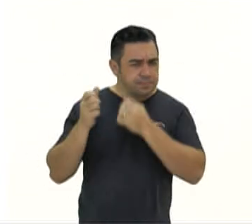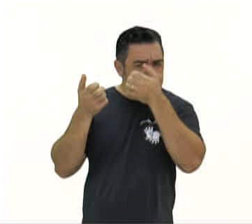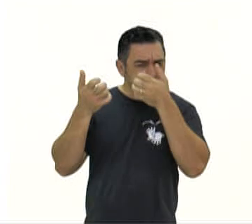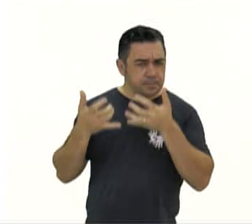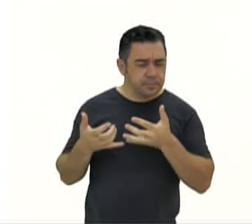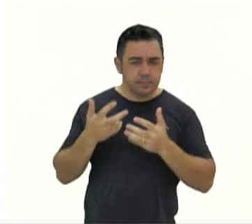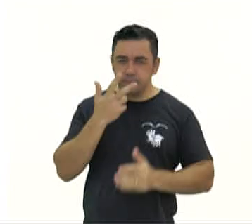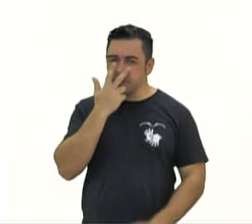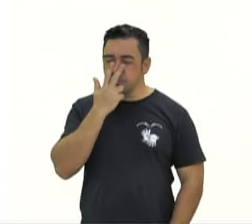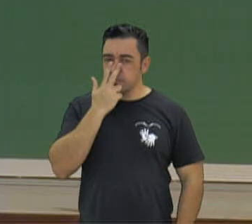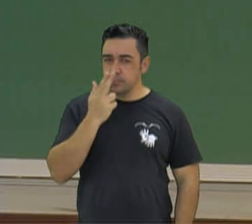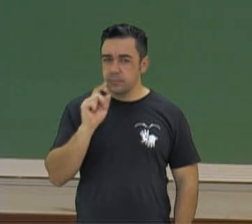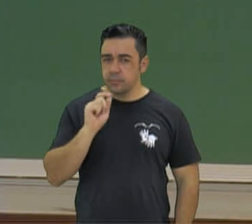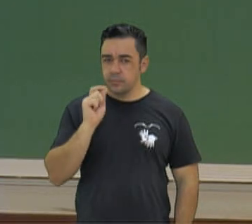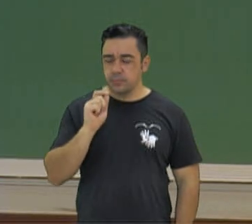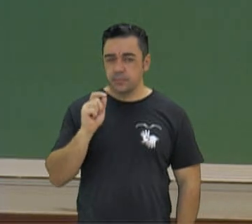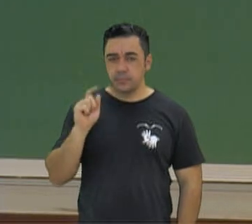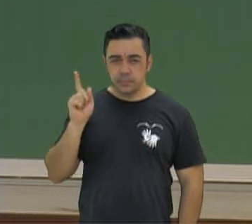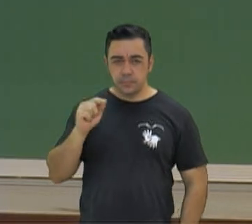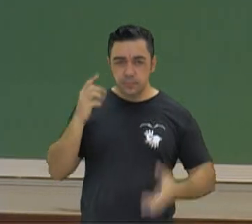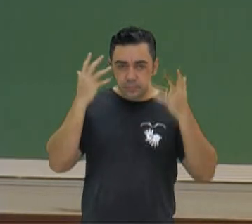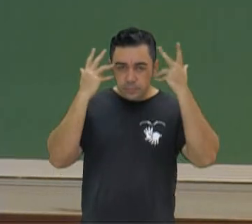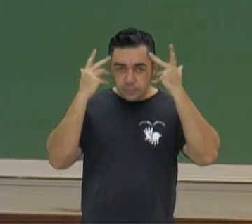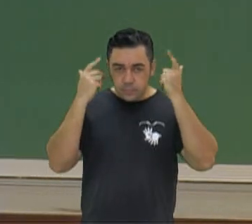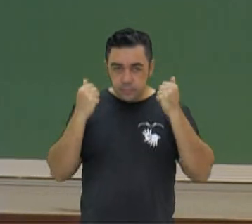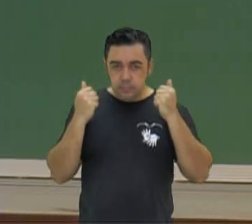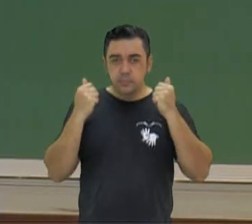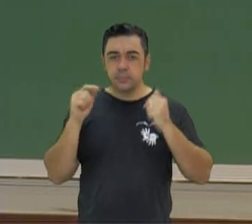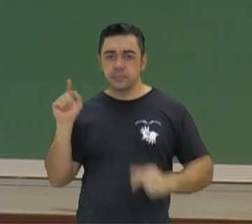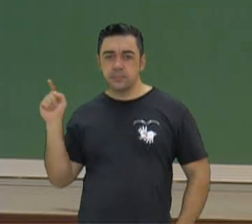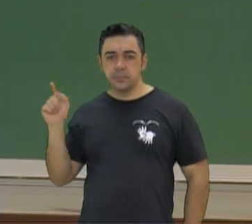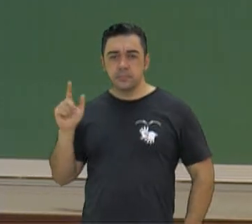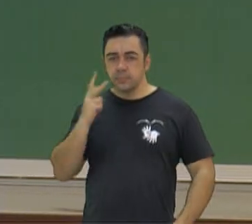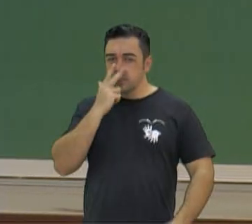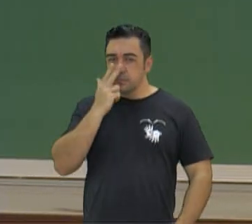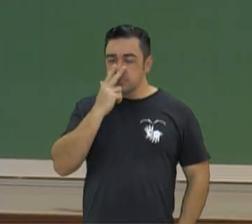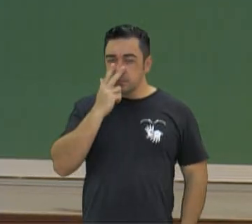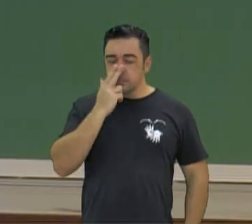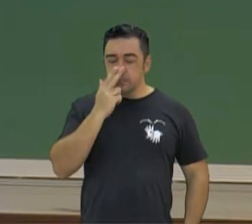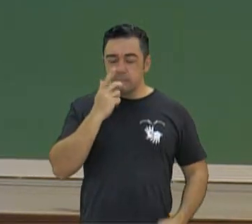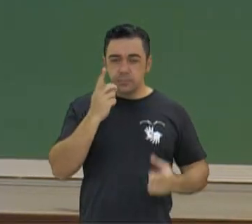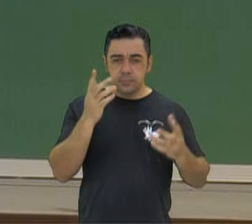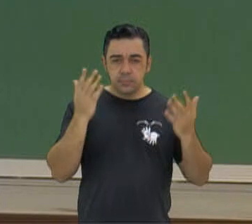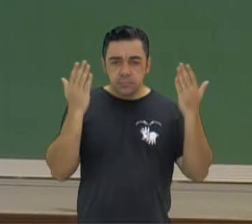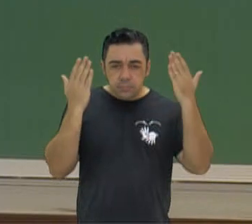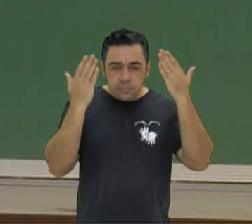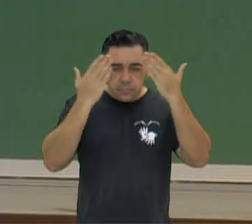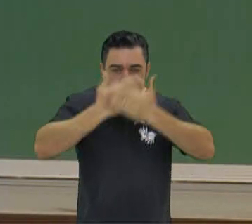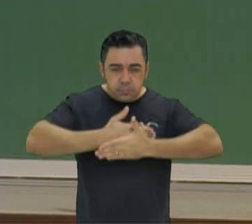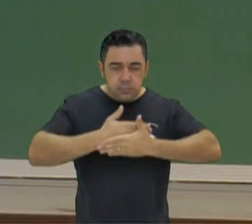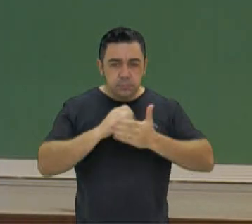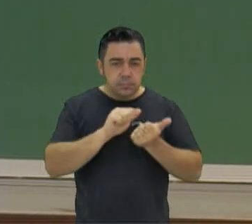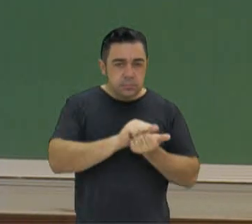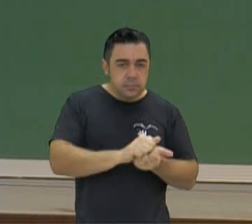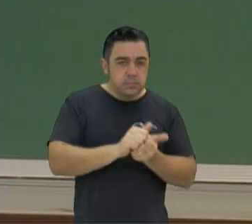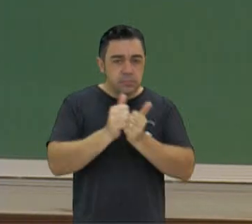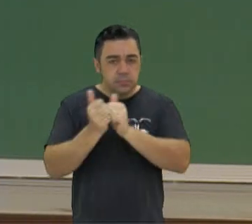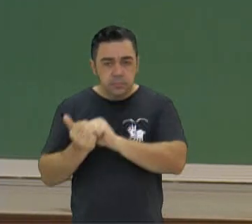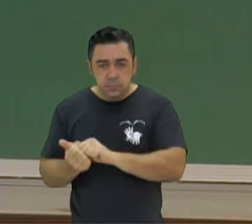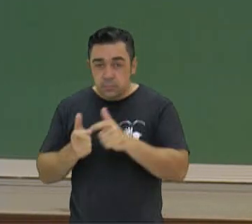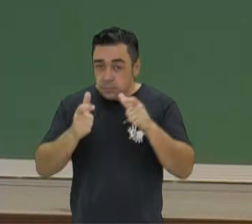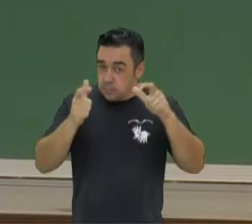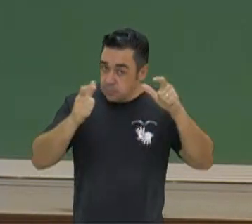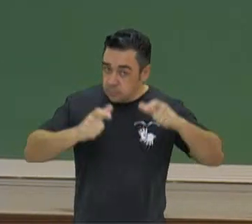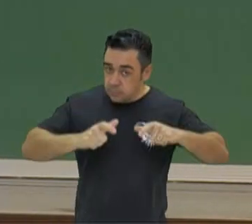que parece que esses animais perderam a visão para se adaptar ao meio? Que foi uma coisa proposital? O